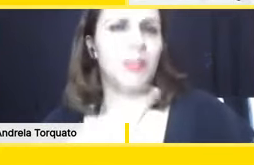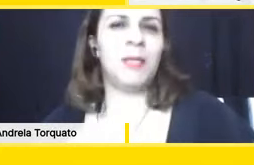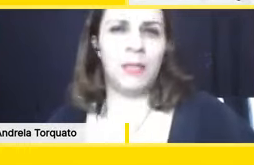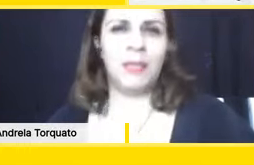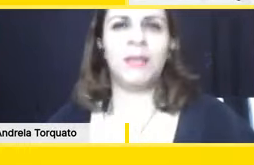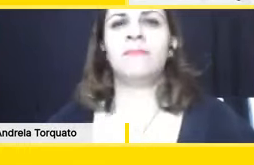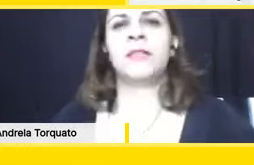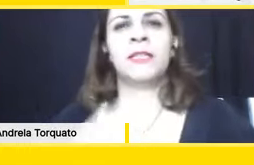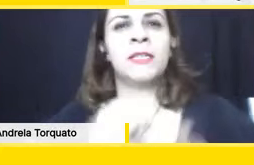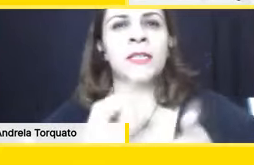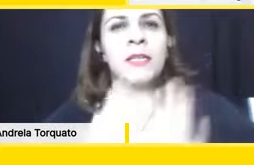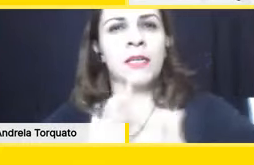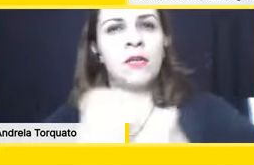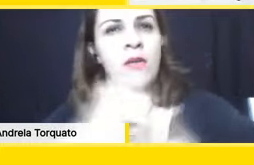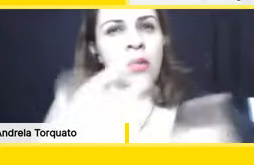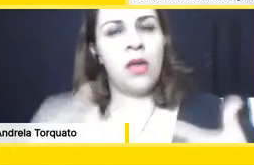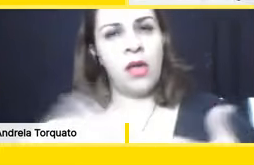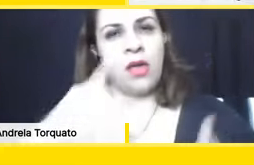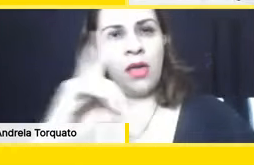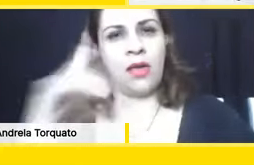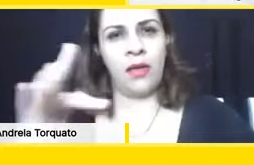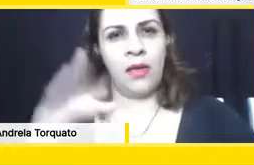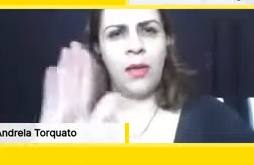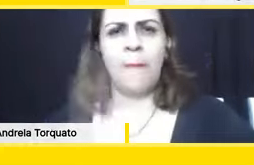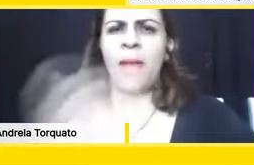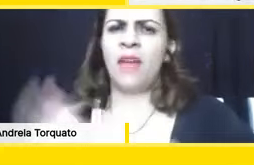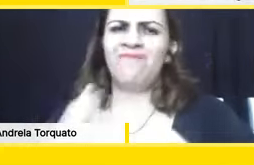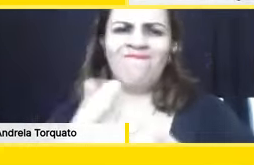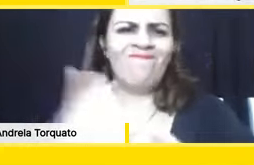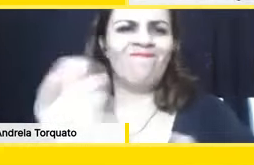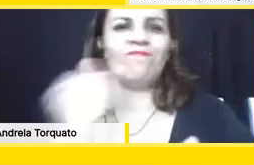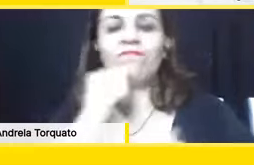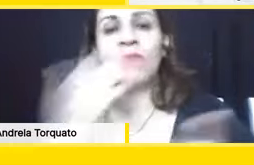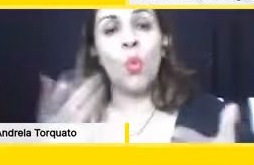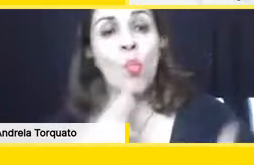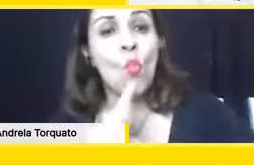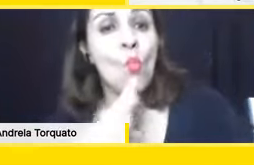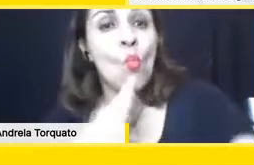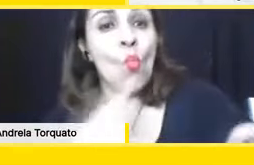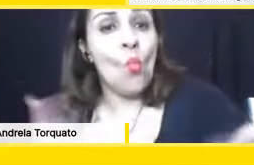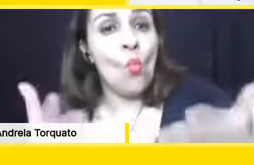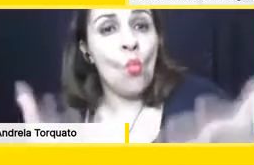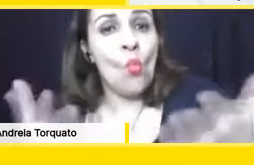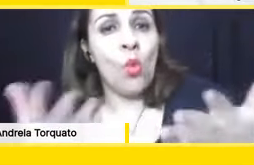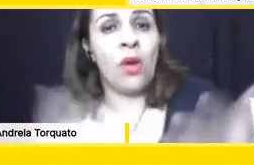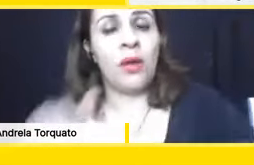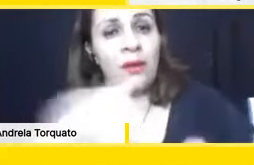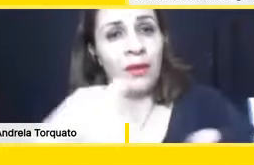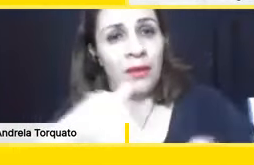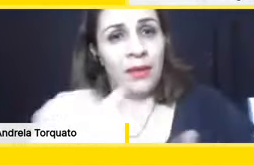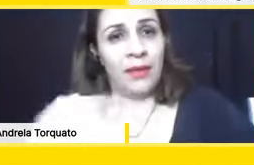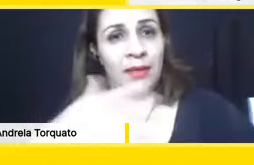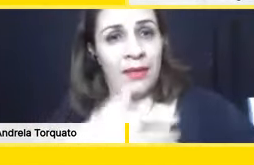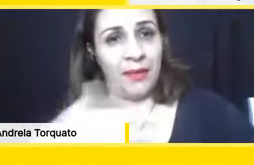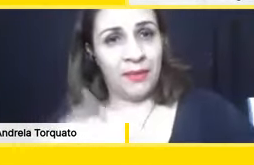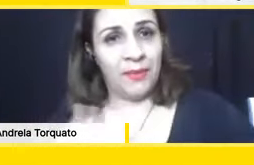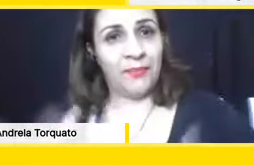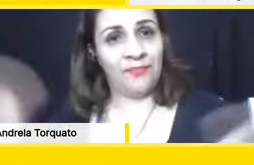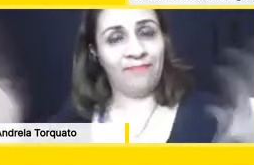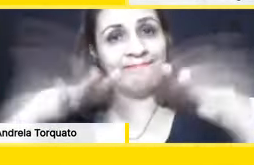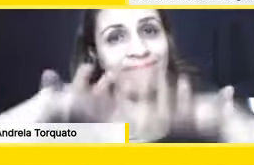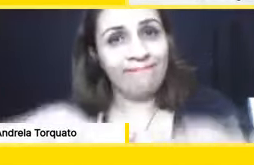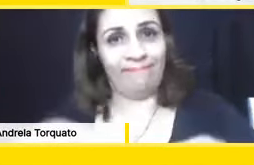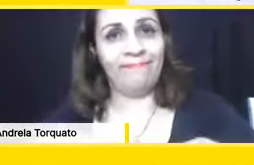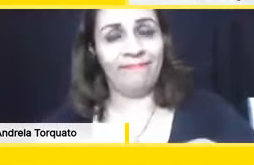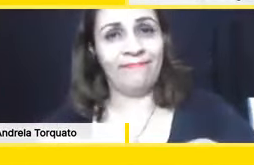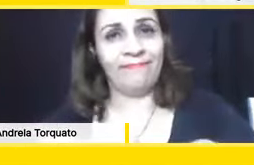os professores de Libras no Distrito Federal precisam ser mais valorizados. Eu estou discutindo com o atual secretário de Educação a inclusão, Edil,